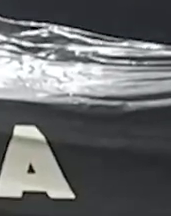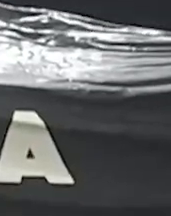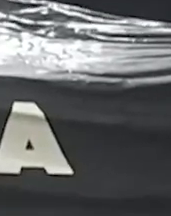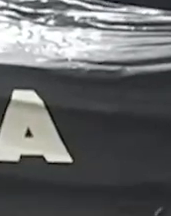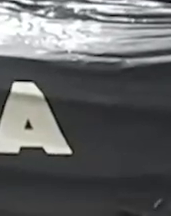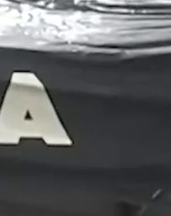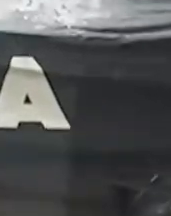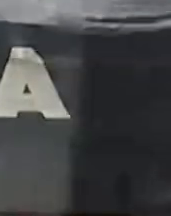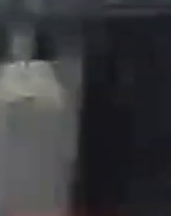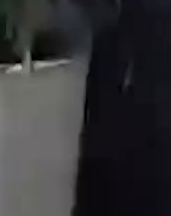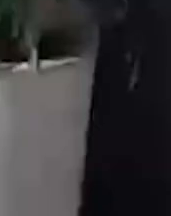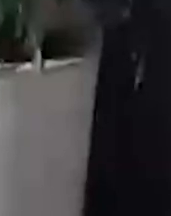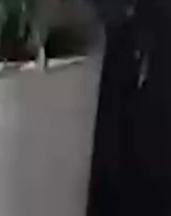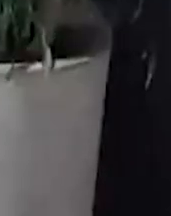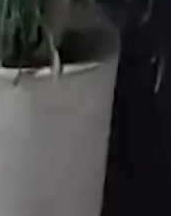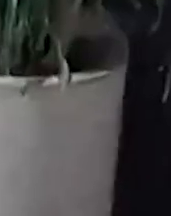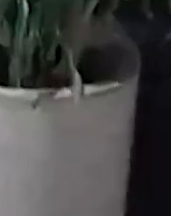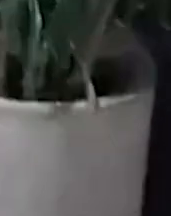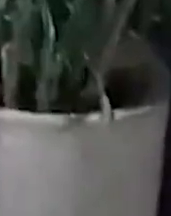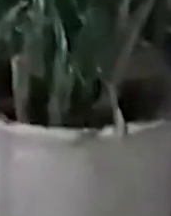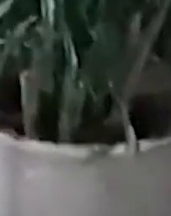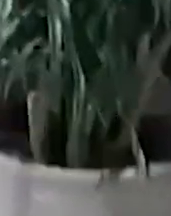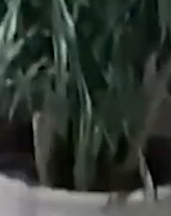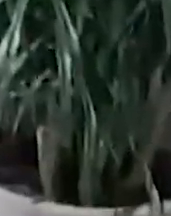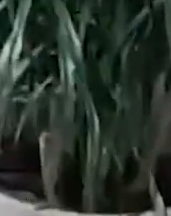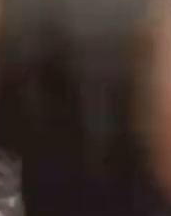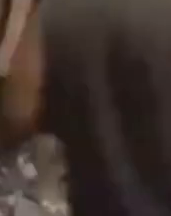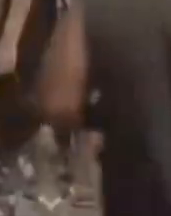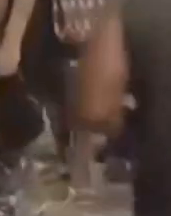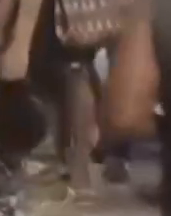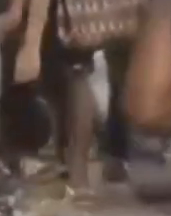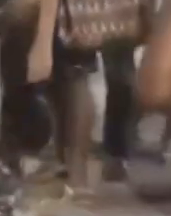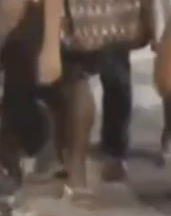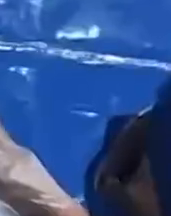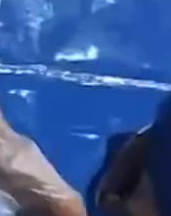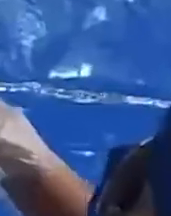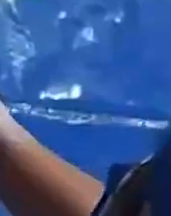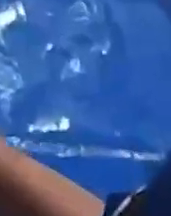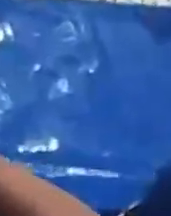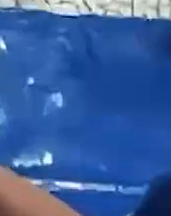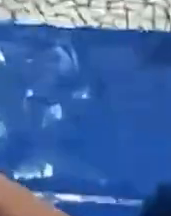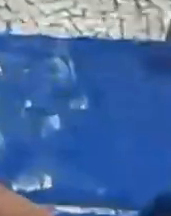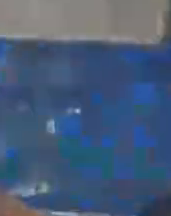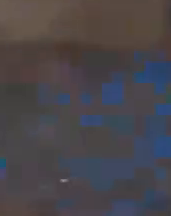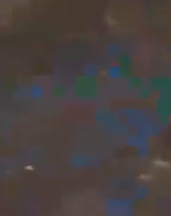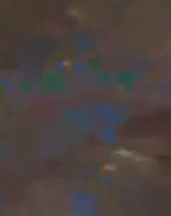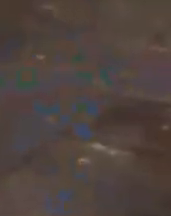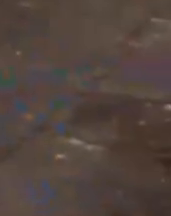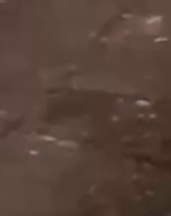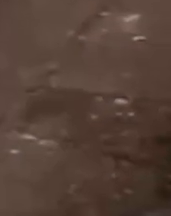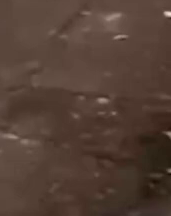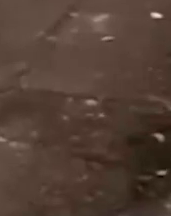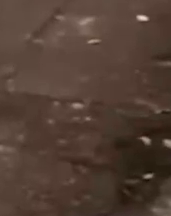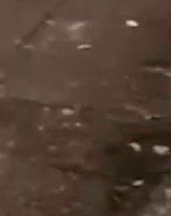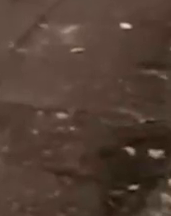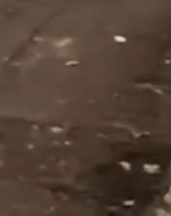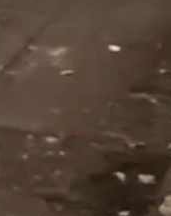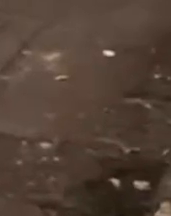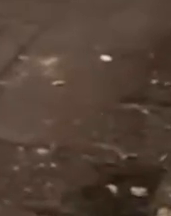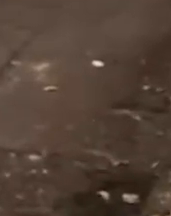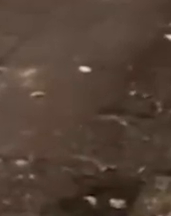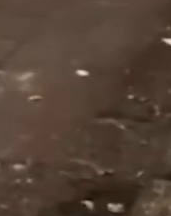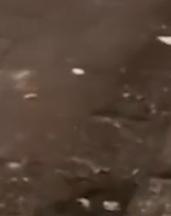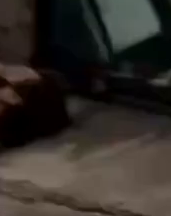Projeto iniciado em 2011. A função do Anjos da Madrugada é servir ao próximo. Diante das